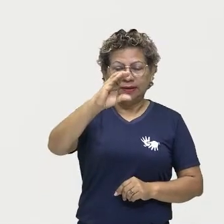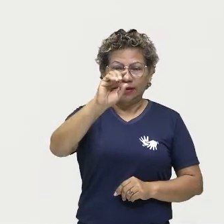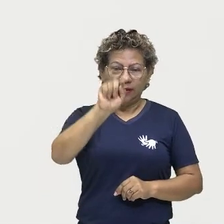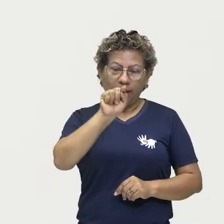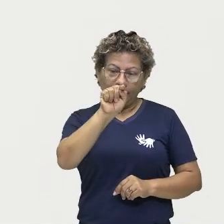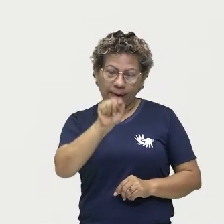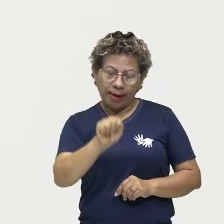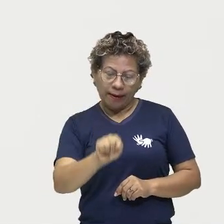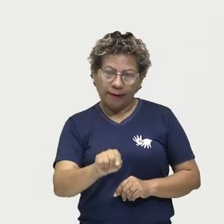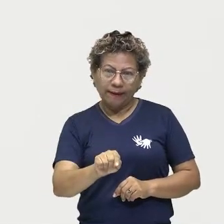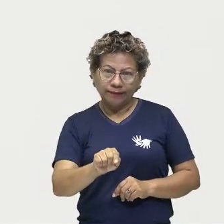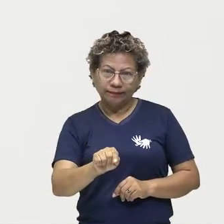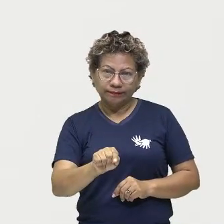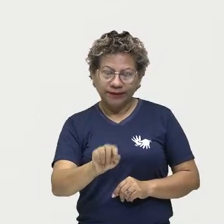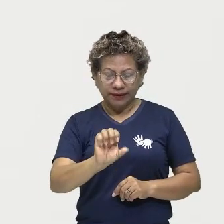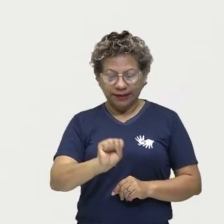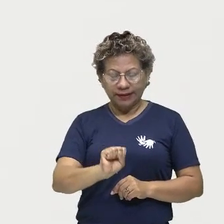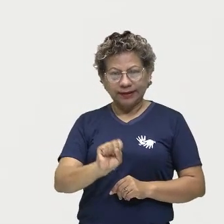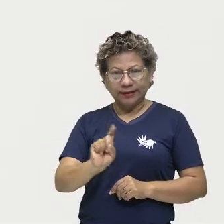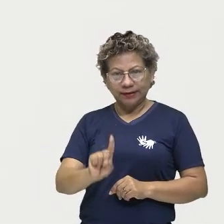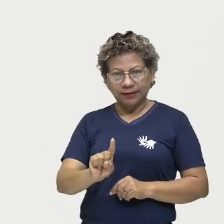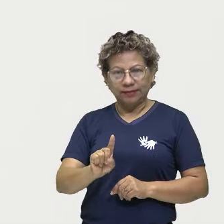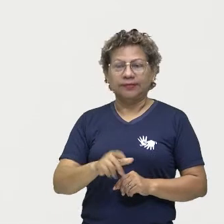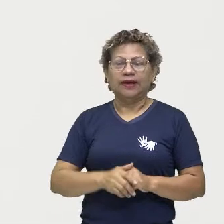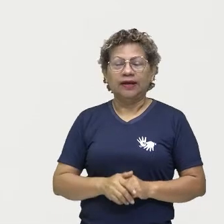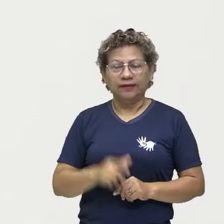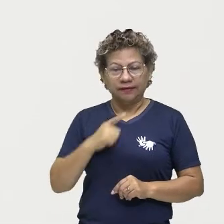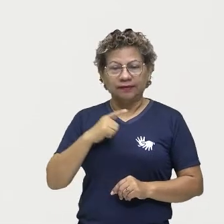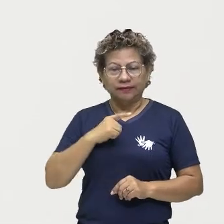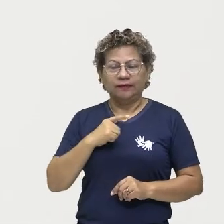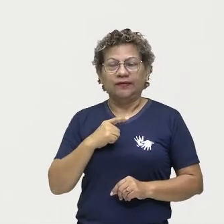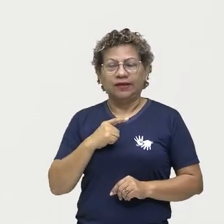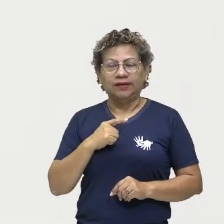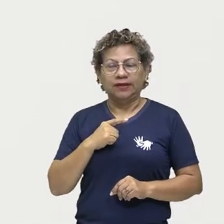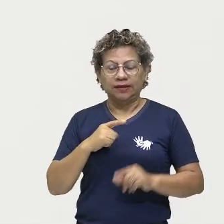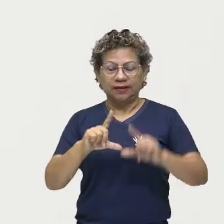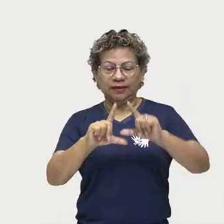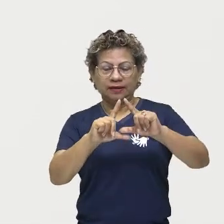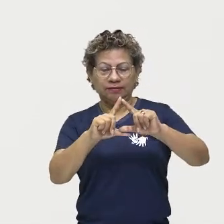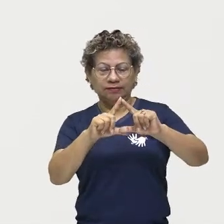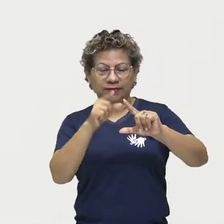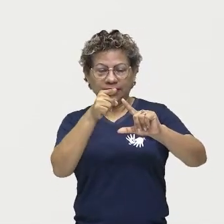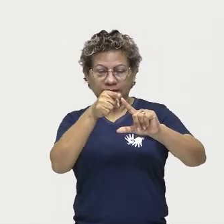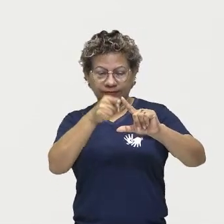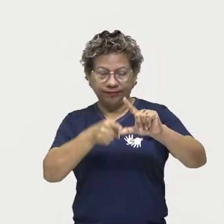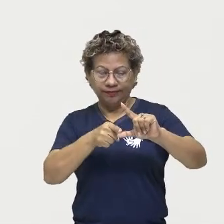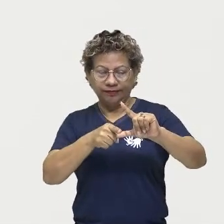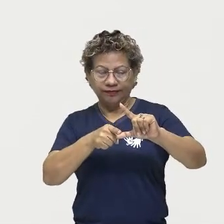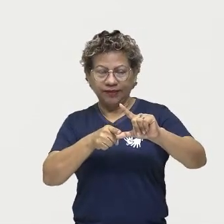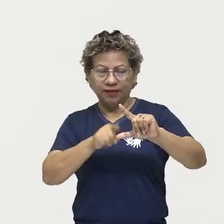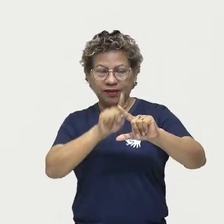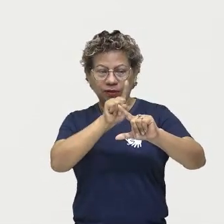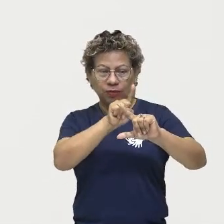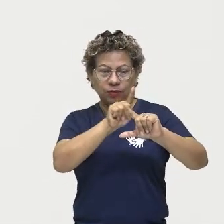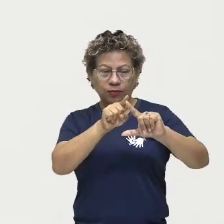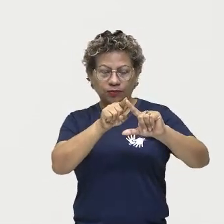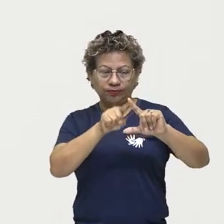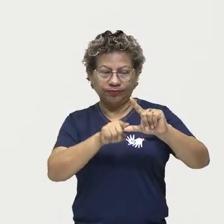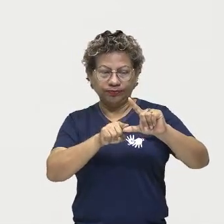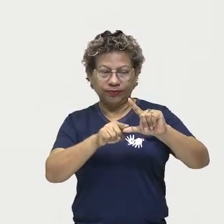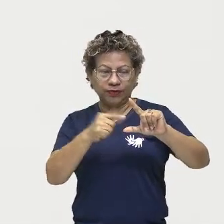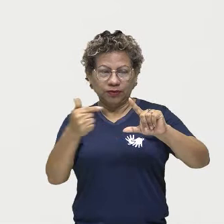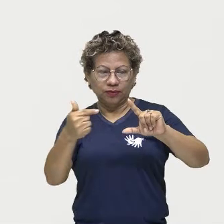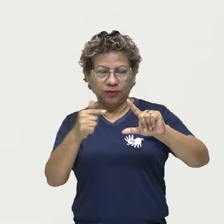vai dividir o ângulo formado por esse vértice aqui em dois ângulos iguais, ó. Esses dois ângulos aqui